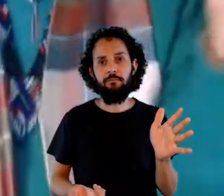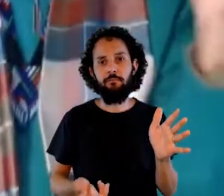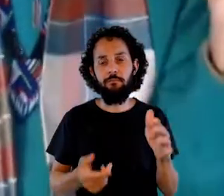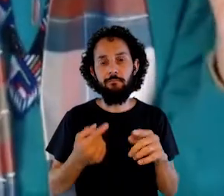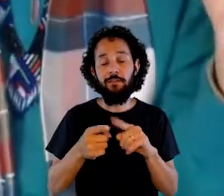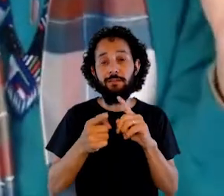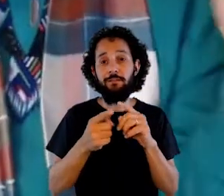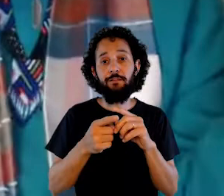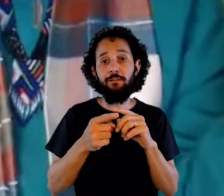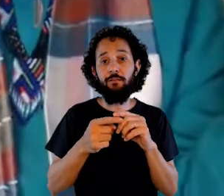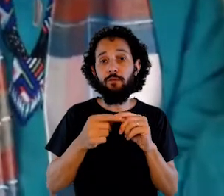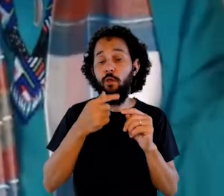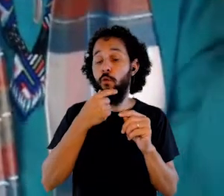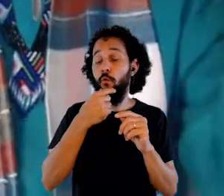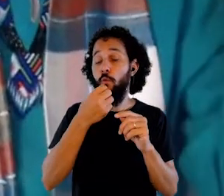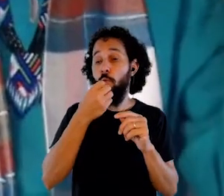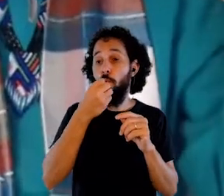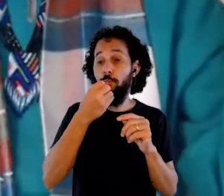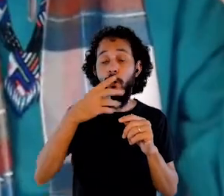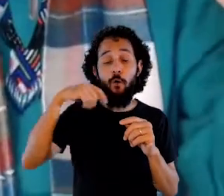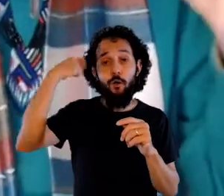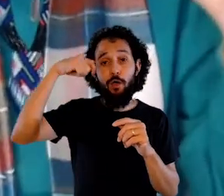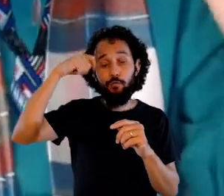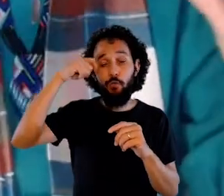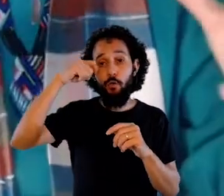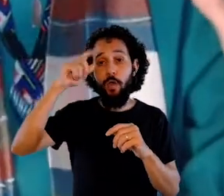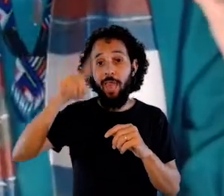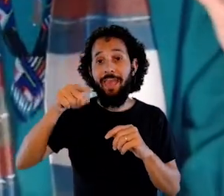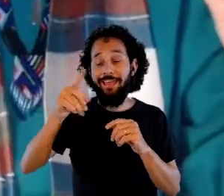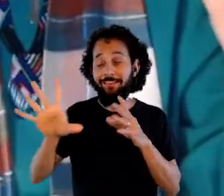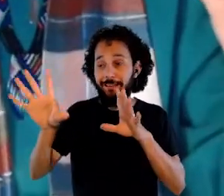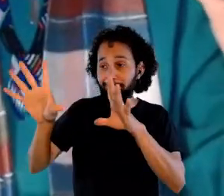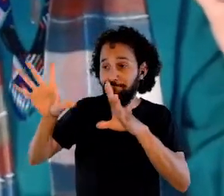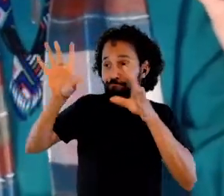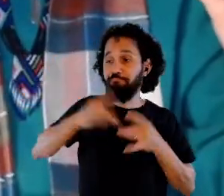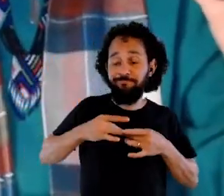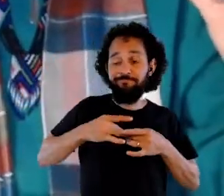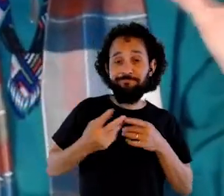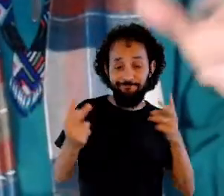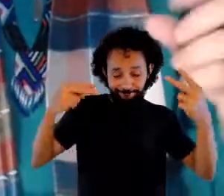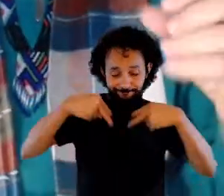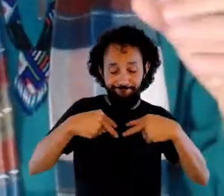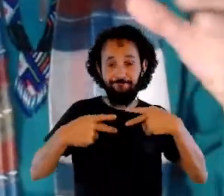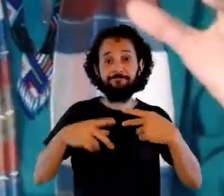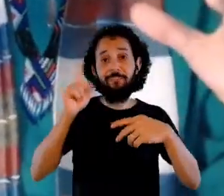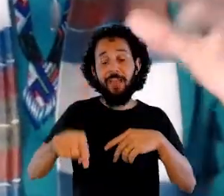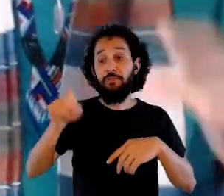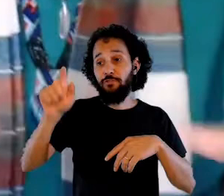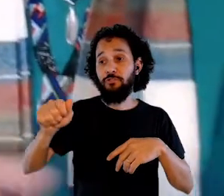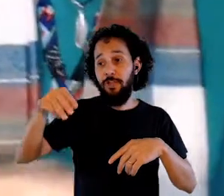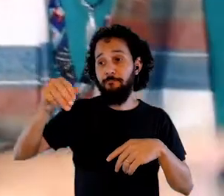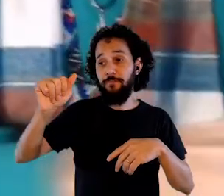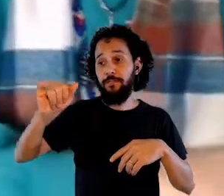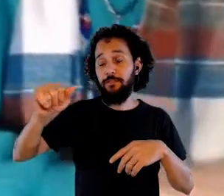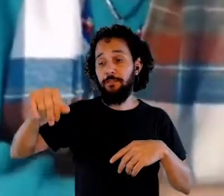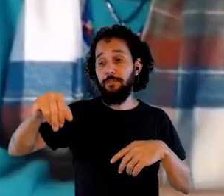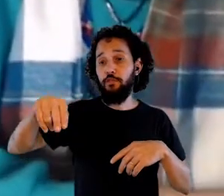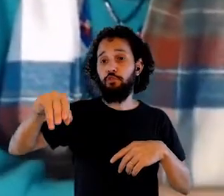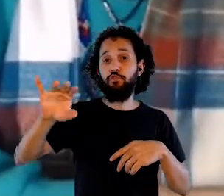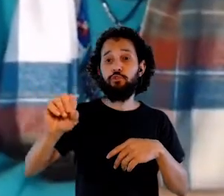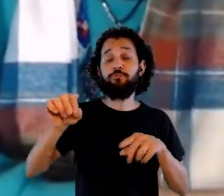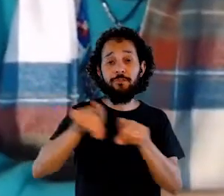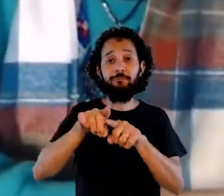né? Ele se vê no personagem ali. E assim no xamanismo também. Eu ainda faço uma brincadeira. Agora se